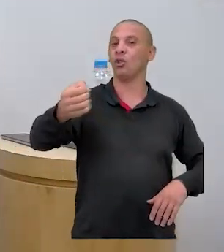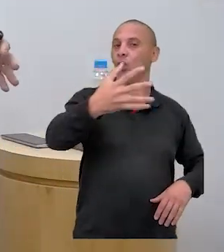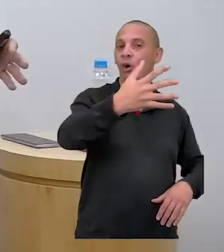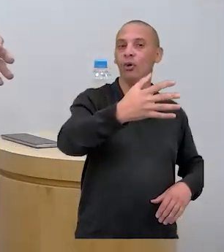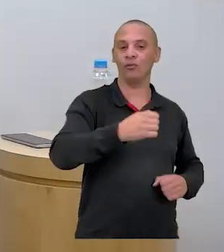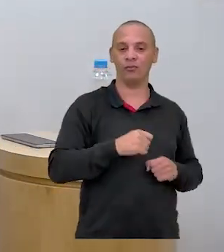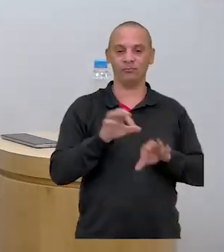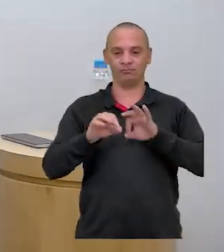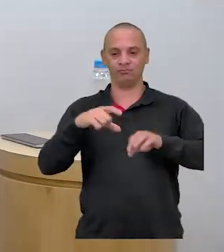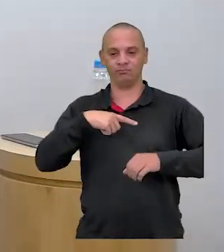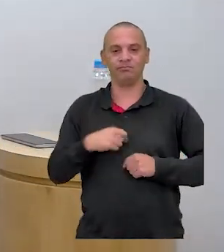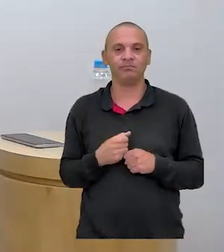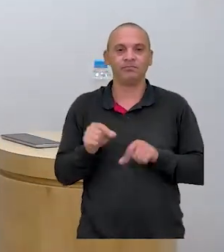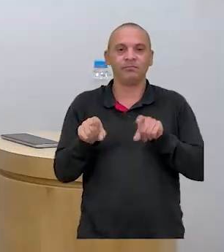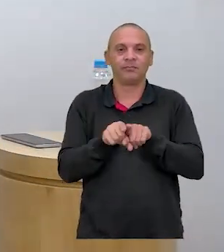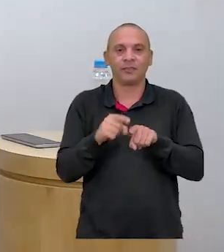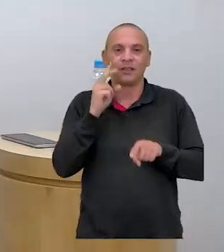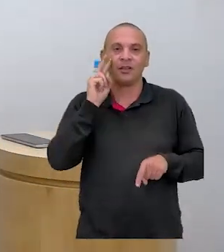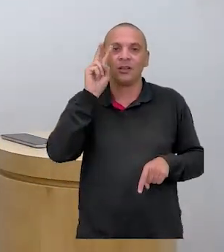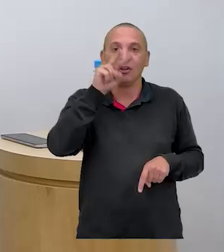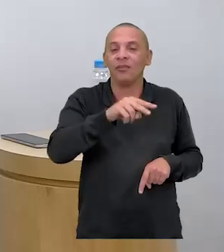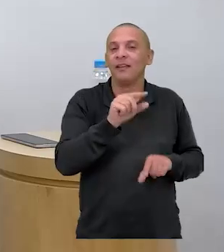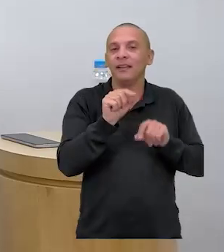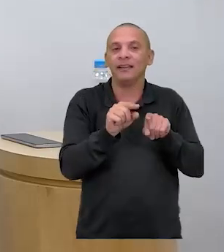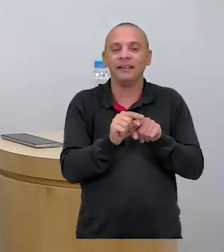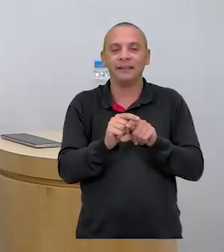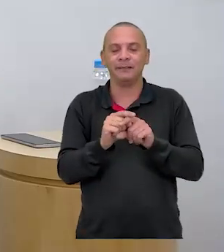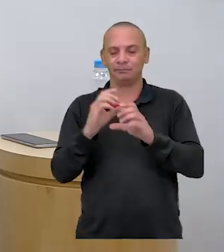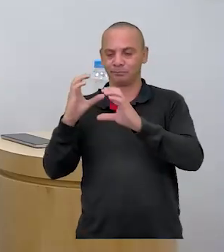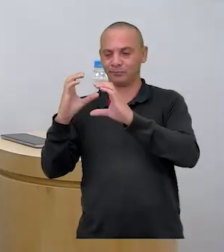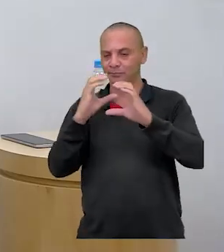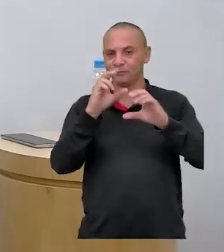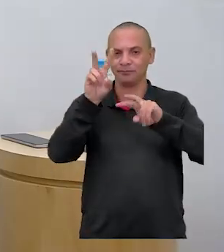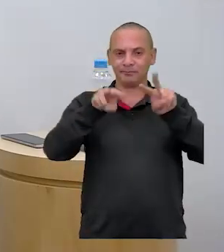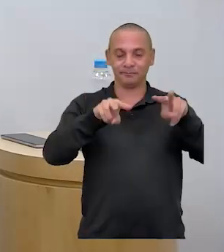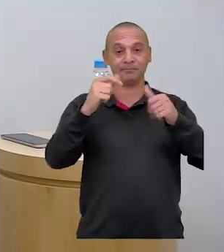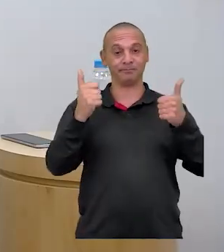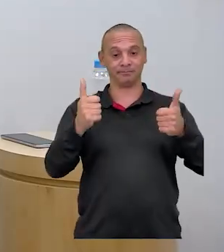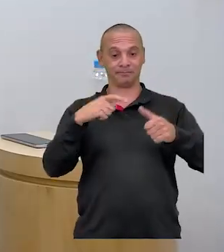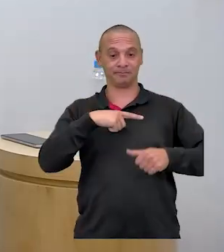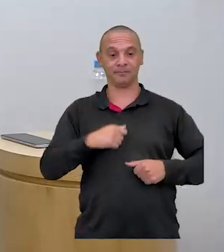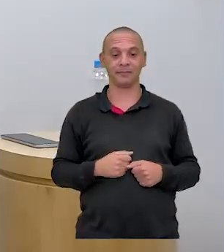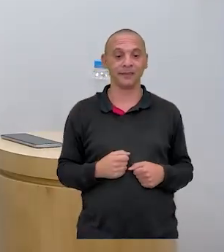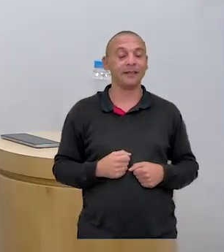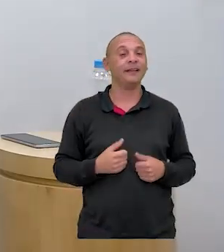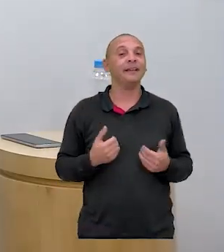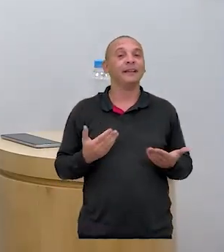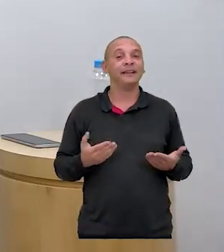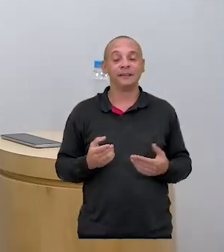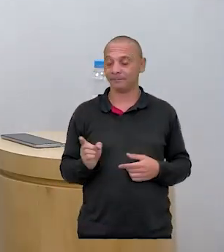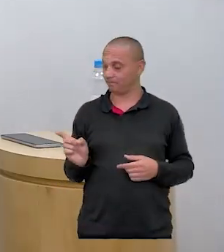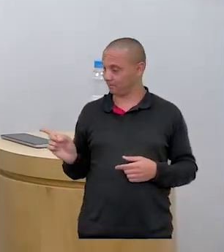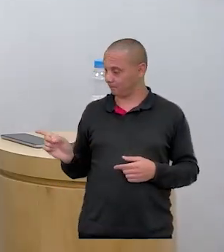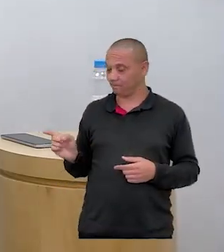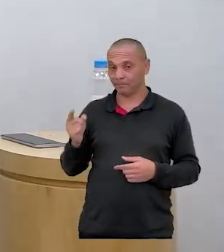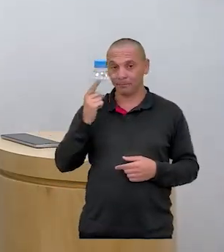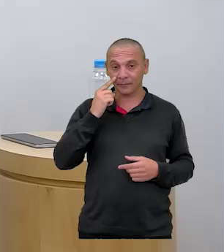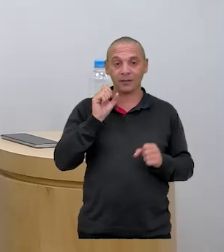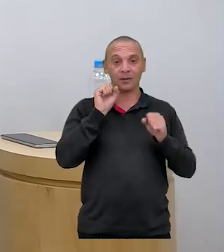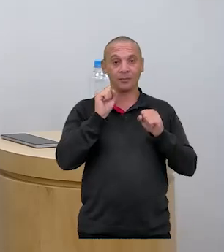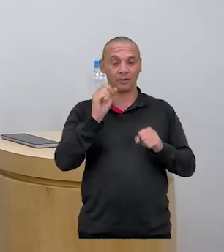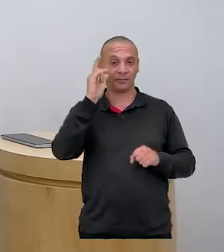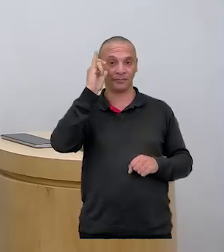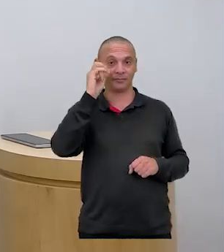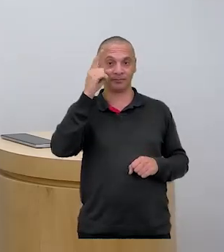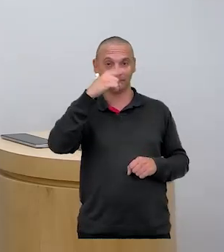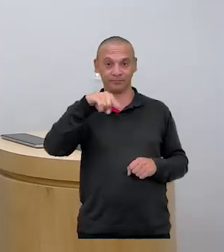bem ambientadas, estamos aqui, olha, se me perder aqui, ó, falar câmera aqui, mas estamos bem localizados. Então, olha só, se você quiser conversar conosco, o Centro de Mídias